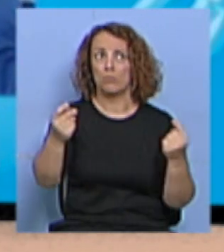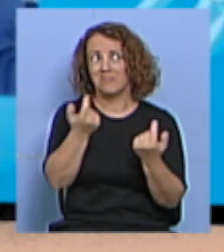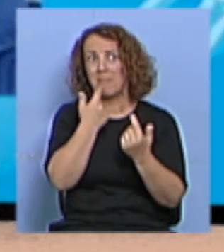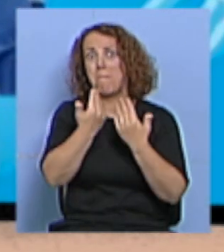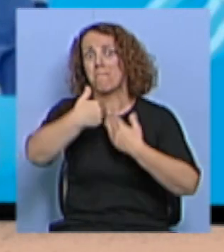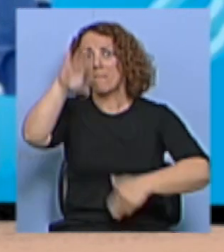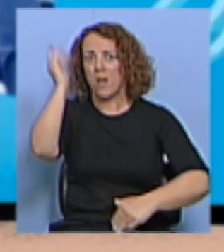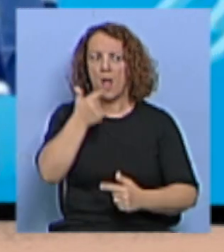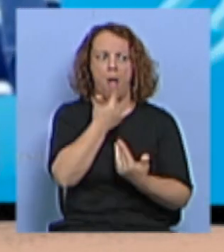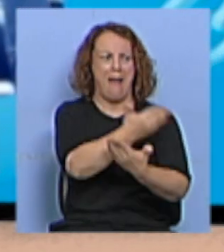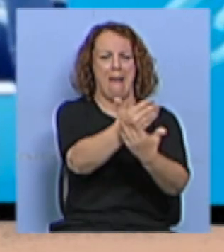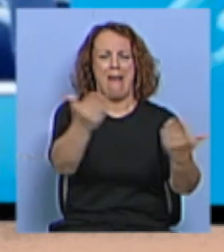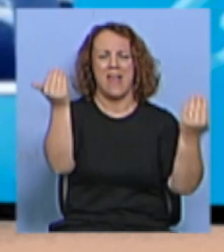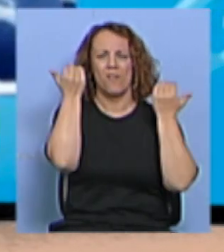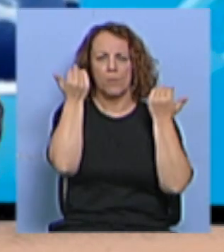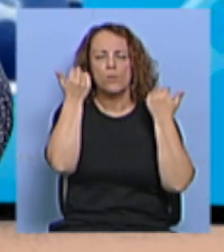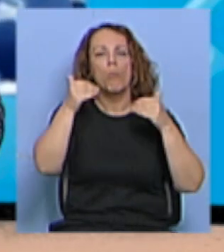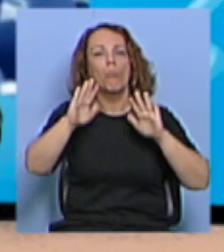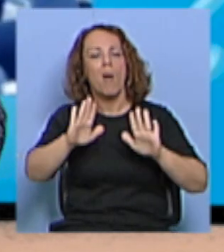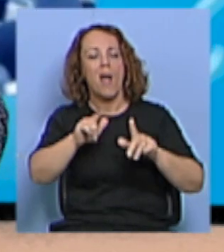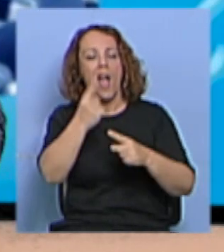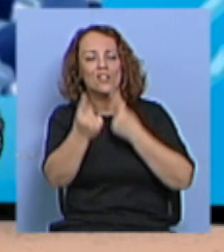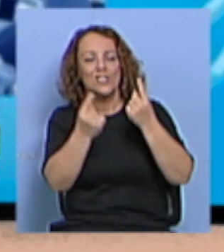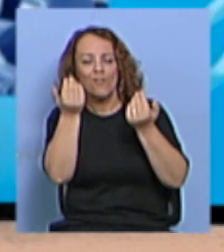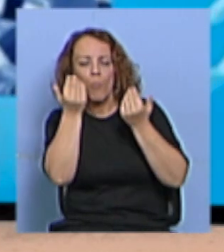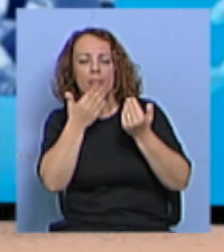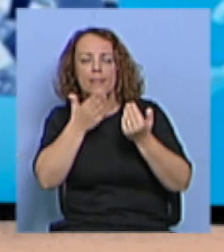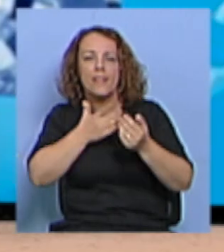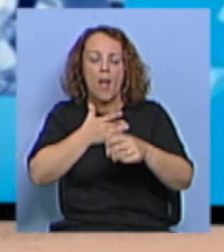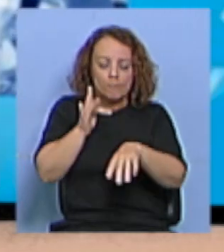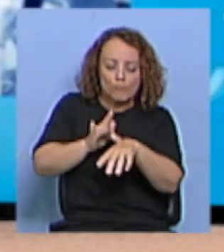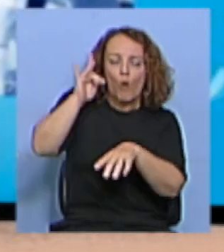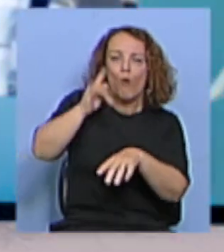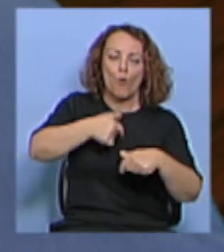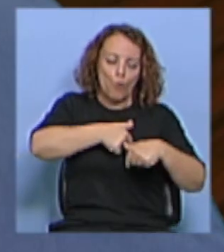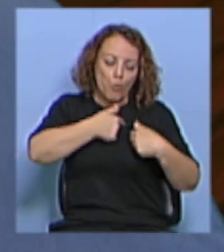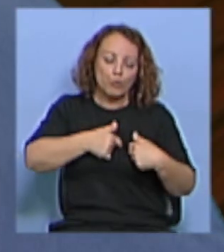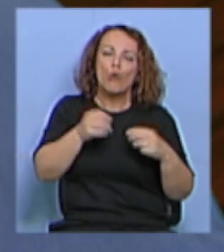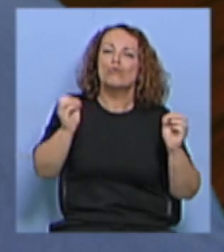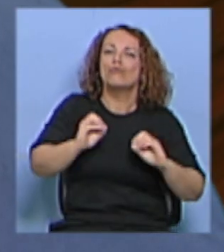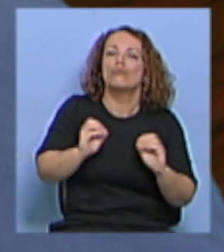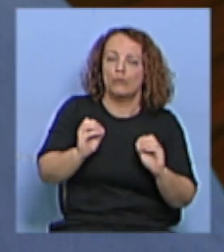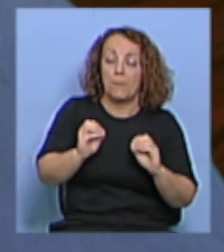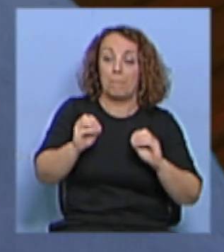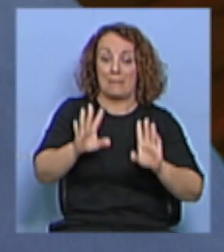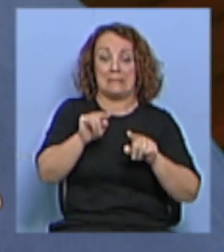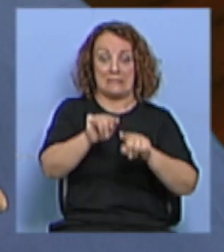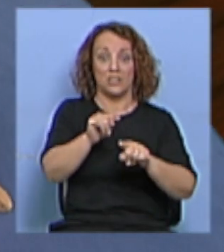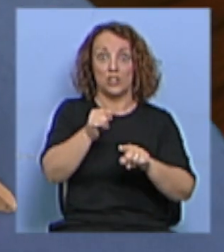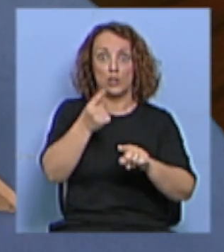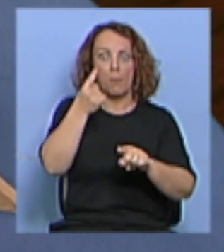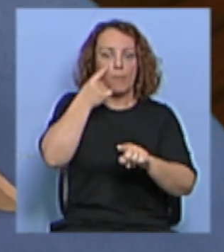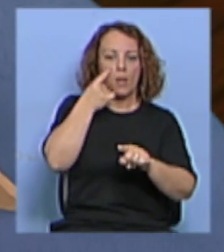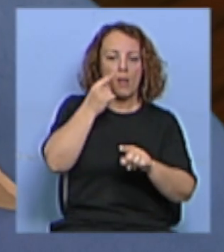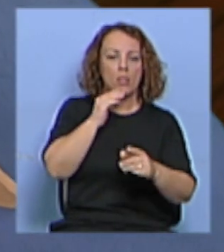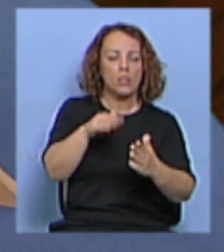mas muitas vezes é uma informação que não nos toca, não nos toca ao coração. E estas experiências o que fazem de facto é